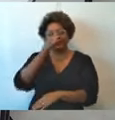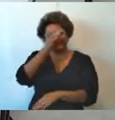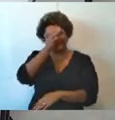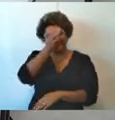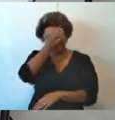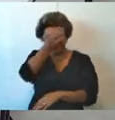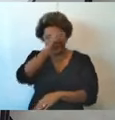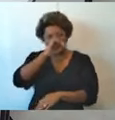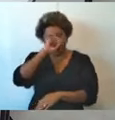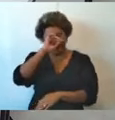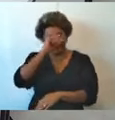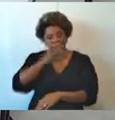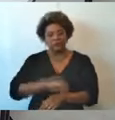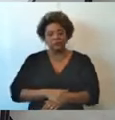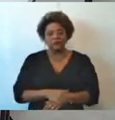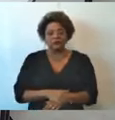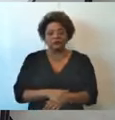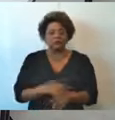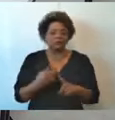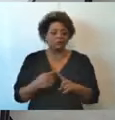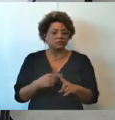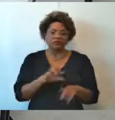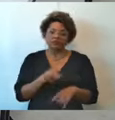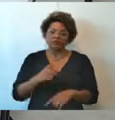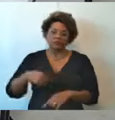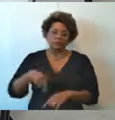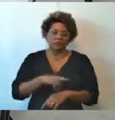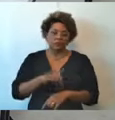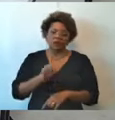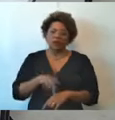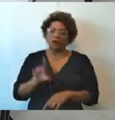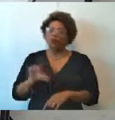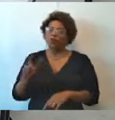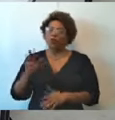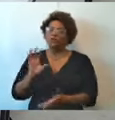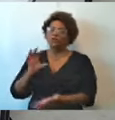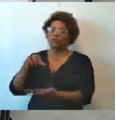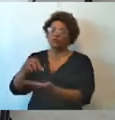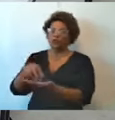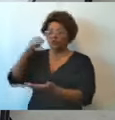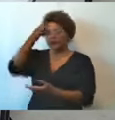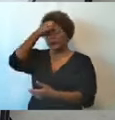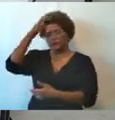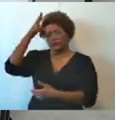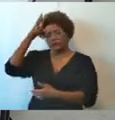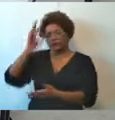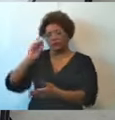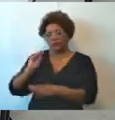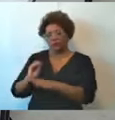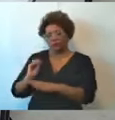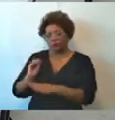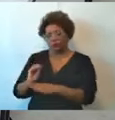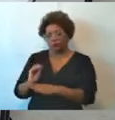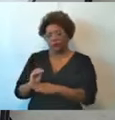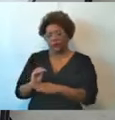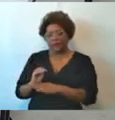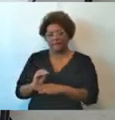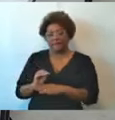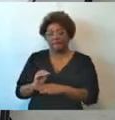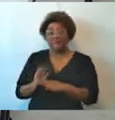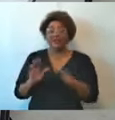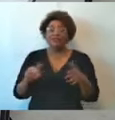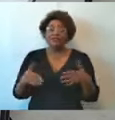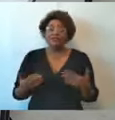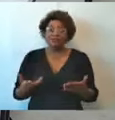outra área da prefeitura que cuida. Mas, então, a gente tem esse problema. Sobre a questão da derrapagem, sobre ela, isso é uma